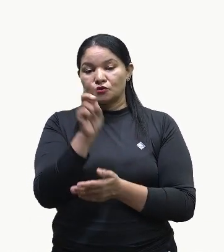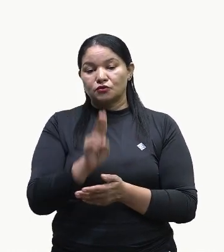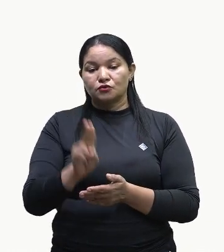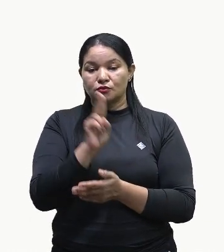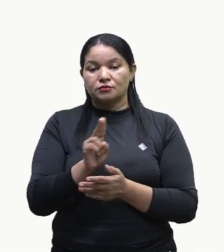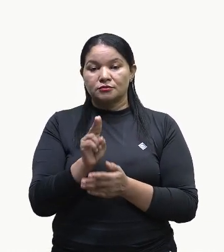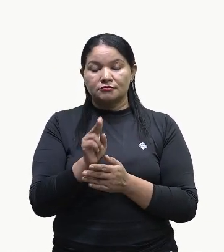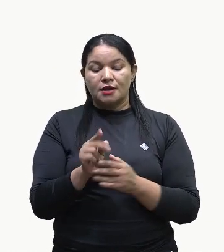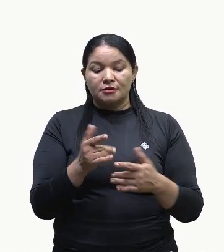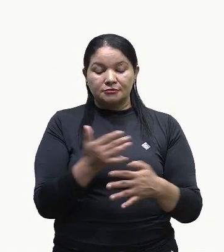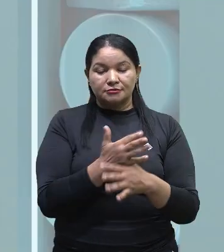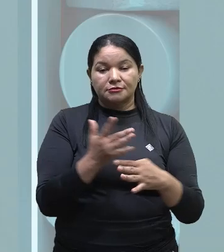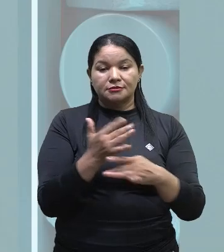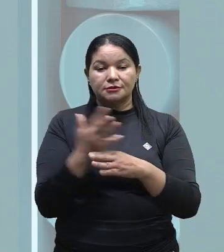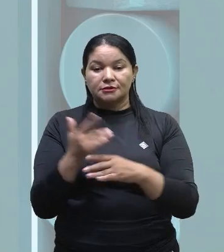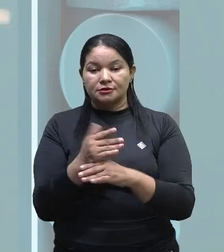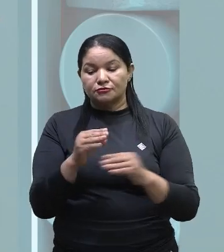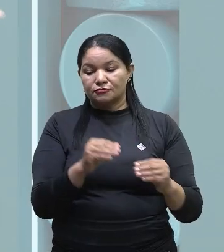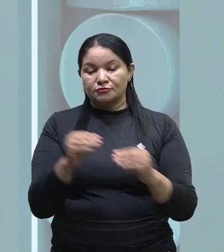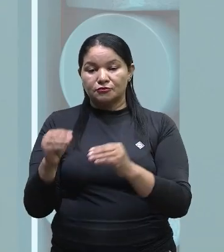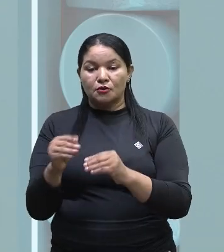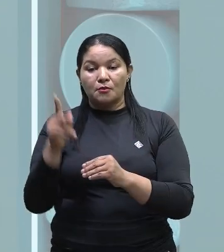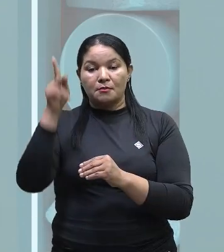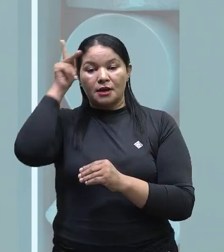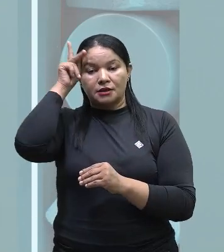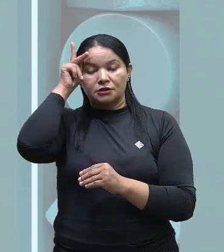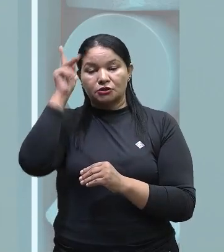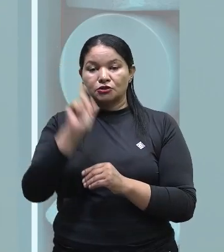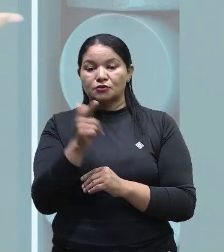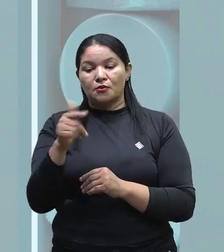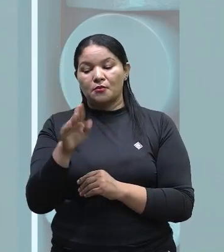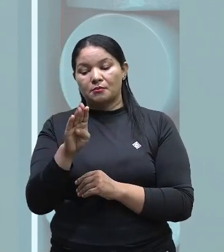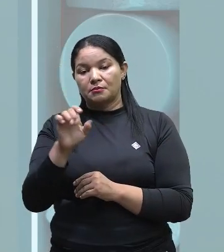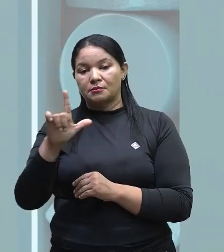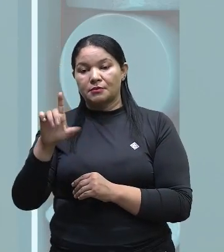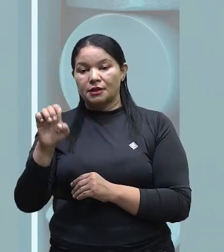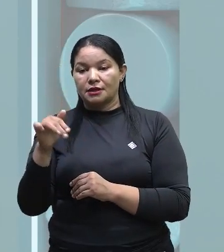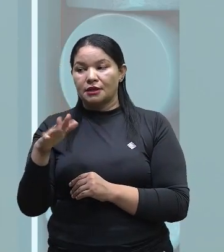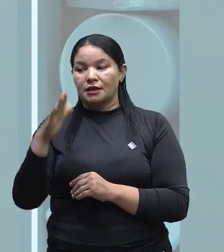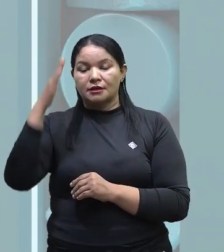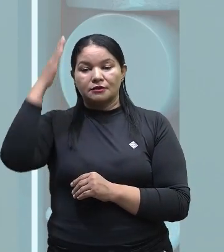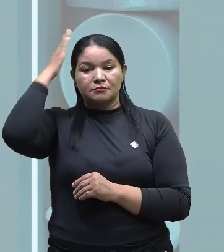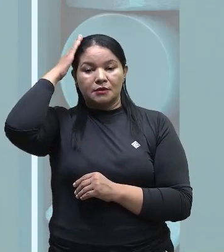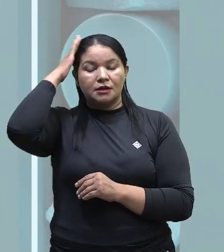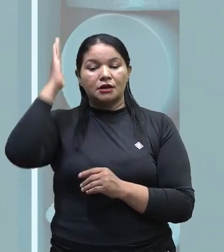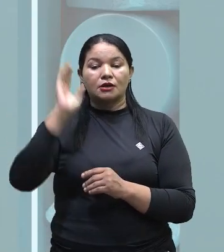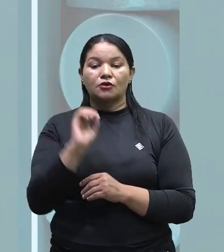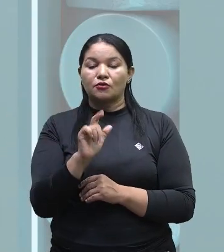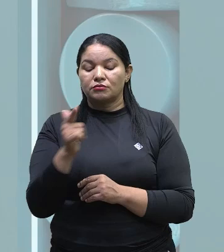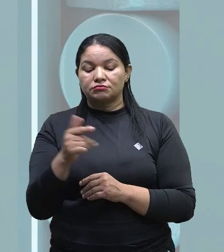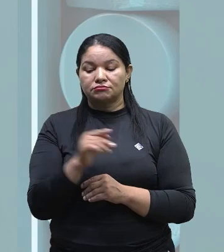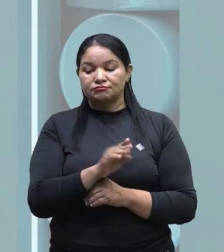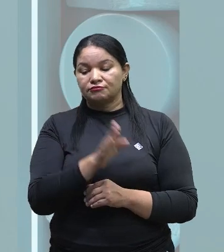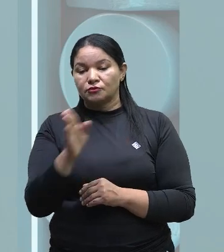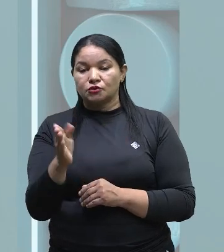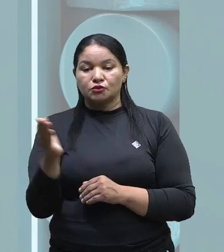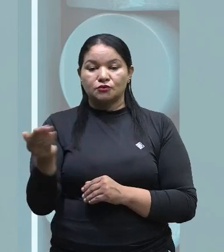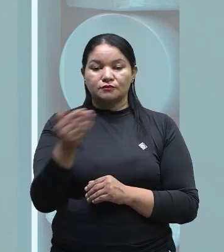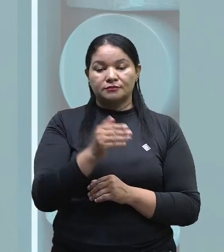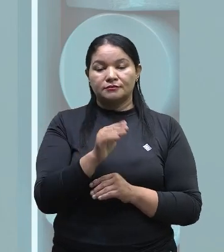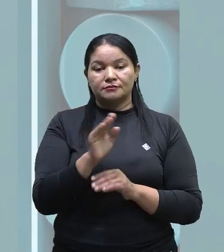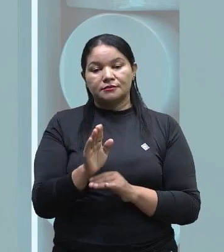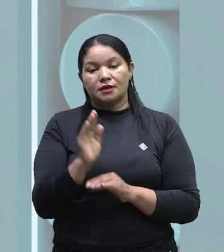no nosso exemplo, entre Parintins e Belém, de barco, entre Manaus e Belém, de barco, né? Então, esses foram os